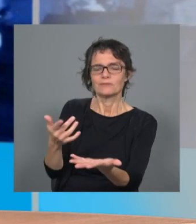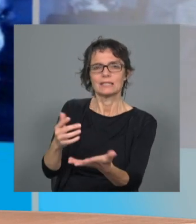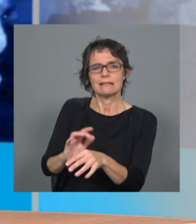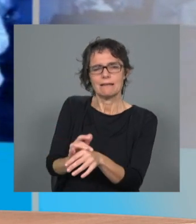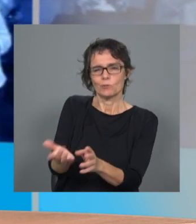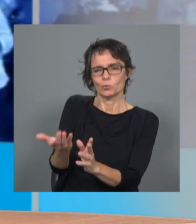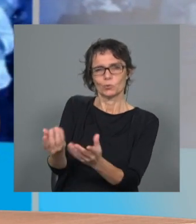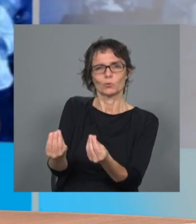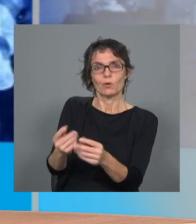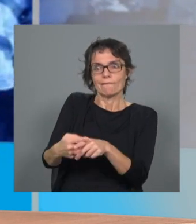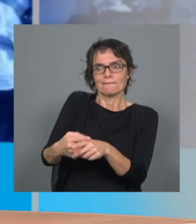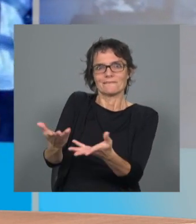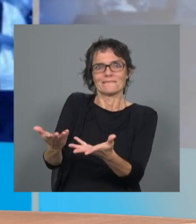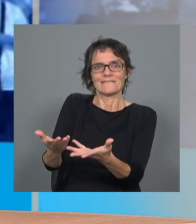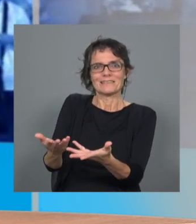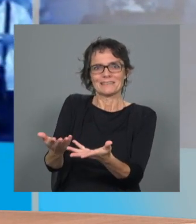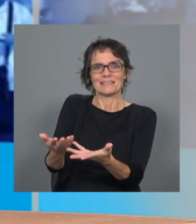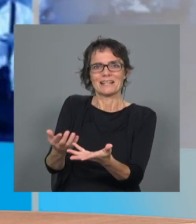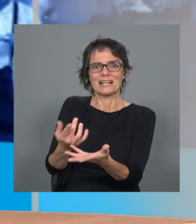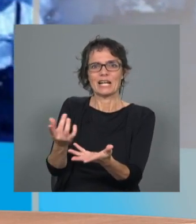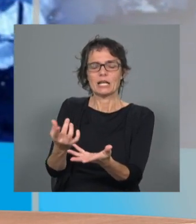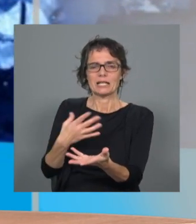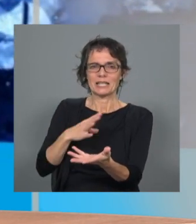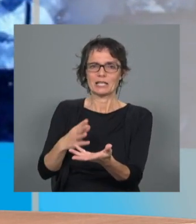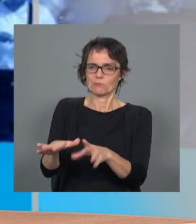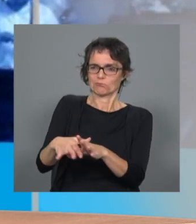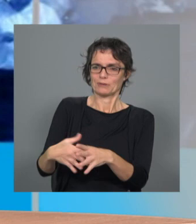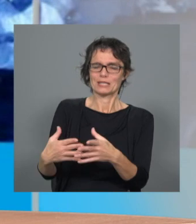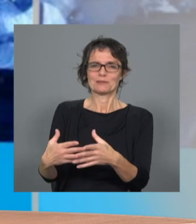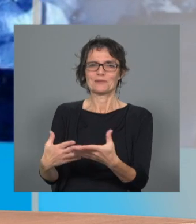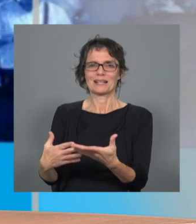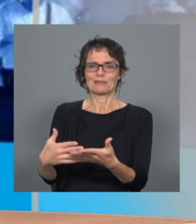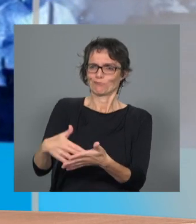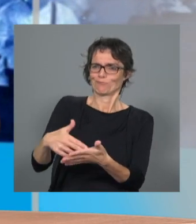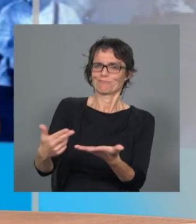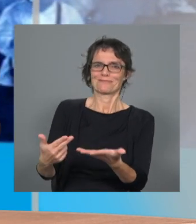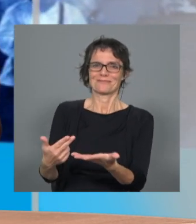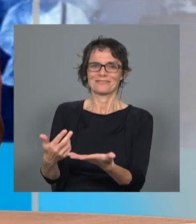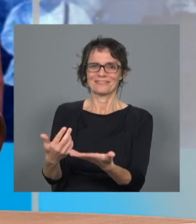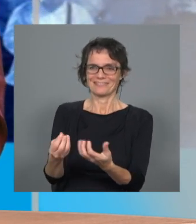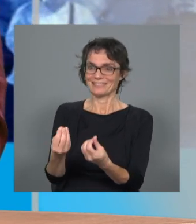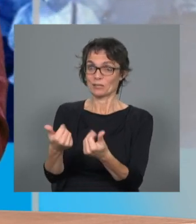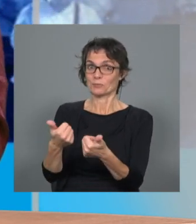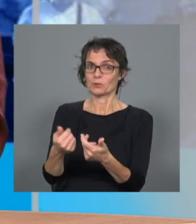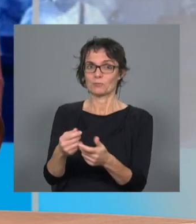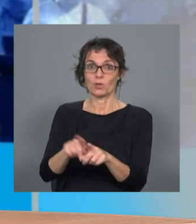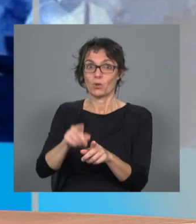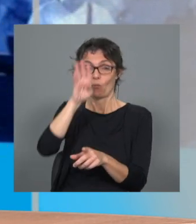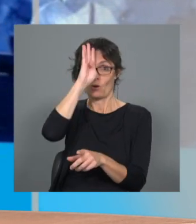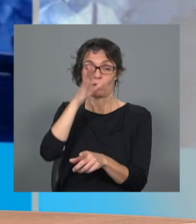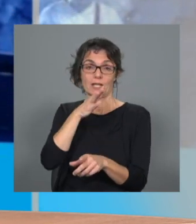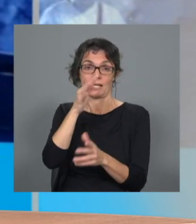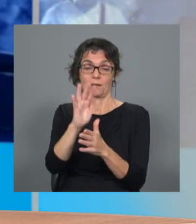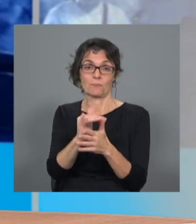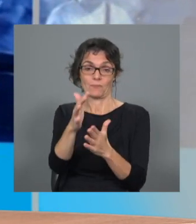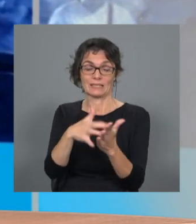já muito entusiasmados, a quererem ser protagonistas, como também indicou o Papa na encíclica que